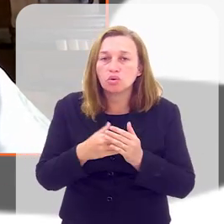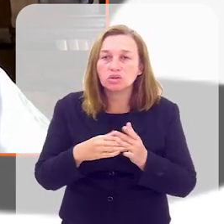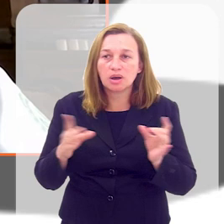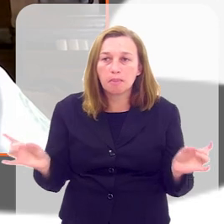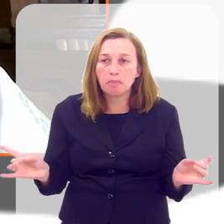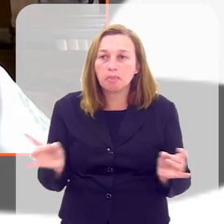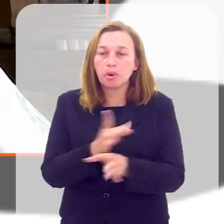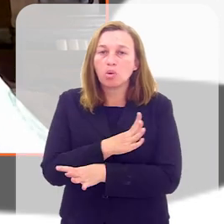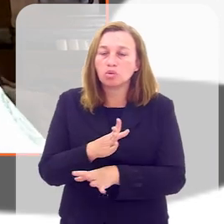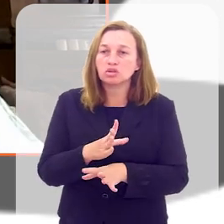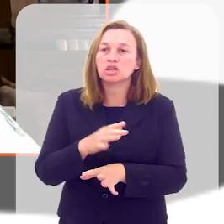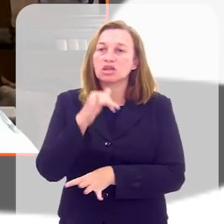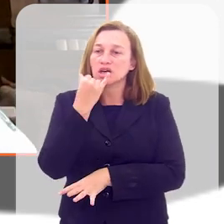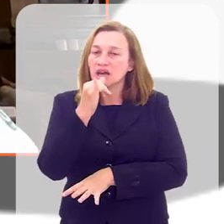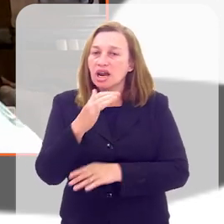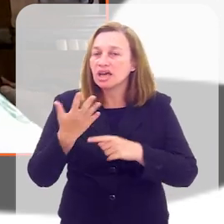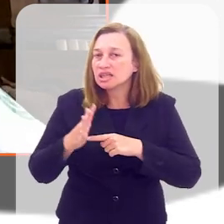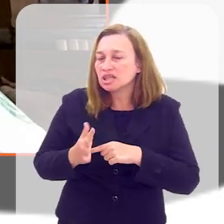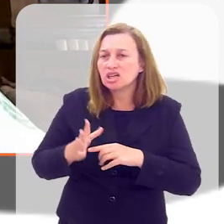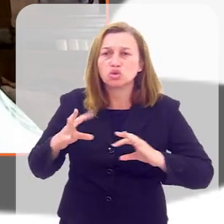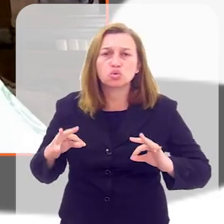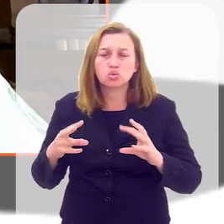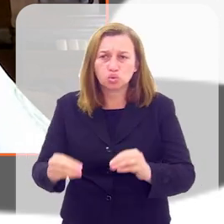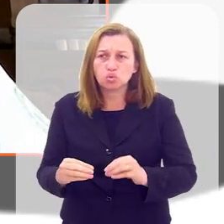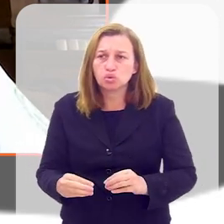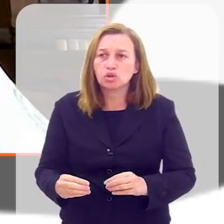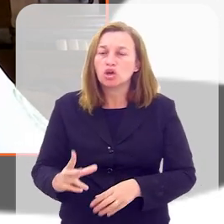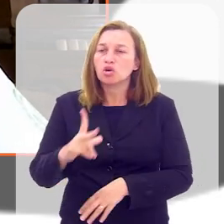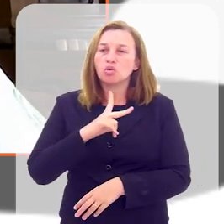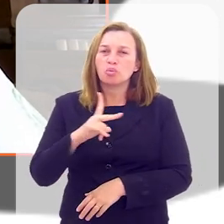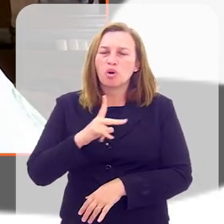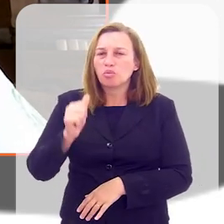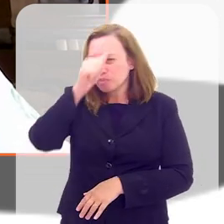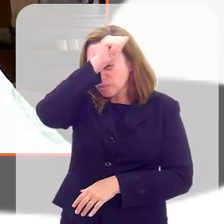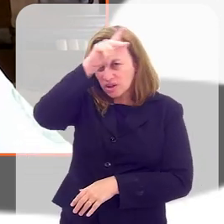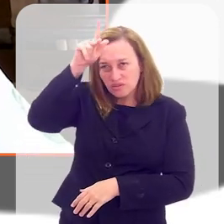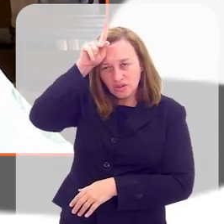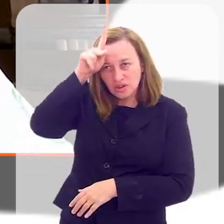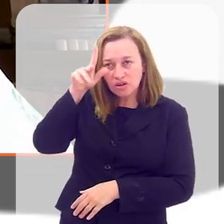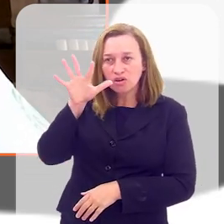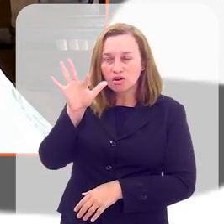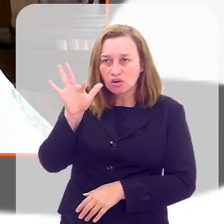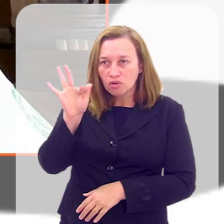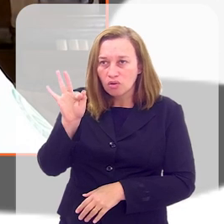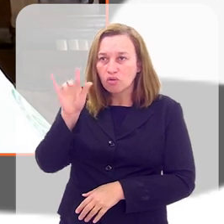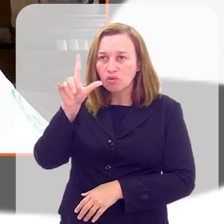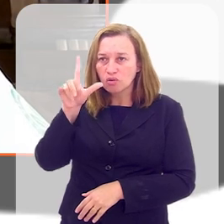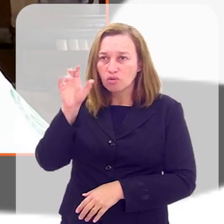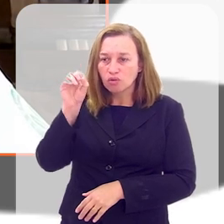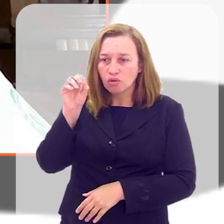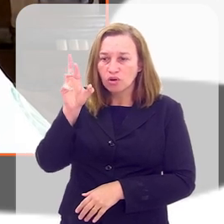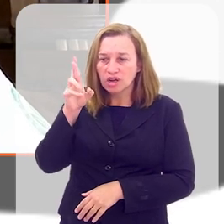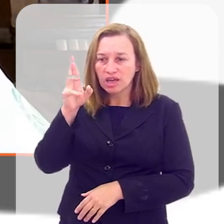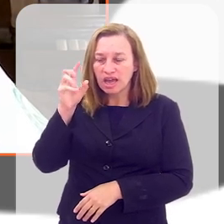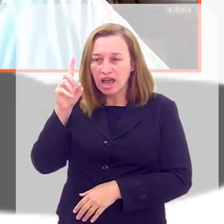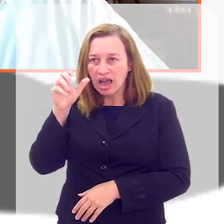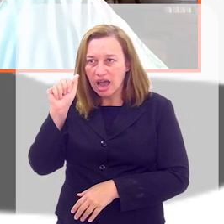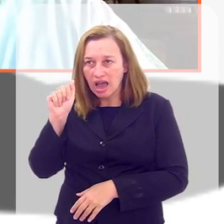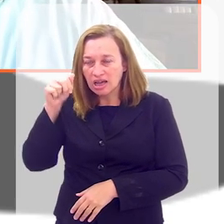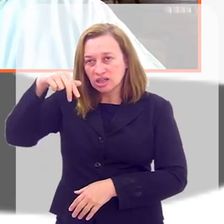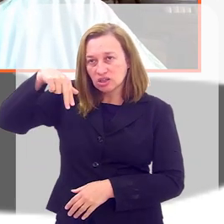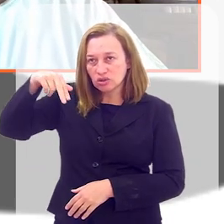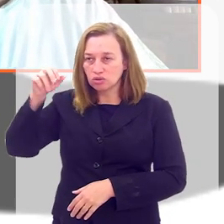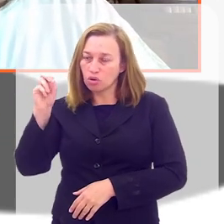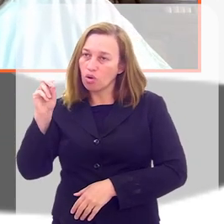de tratamento de Goto com todas as instalações e o próprio prefeito de Florianópolis da Topázio ele é ele mesmo